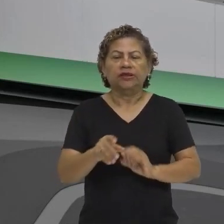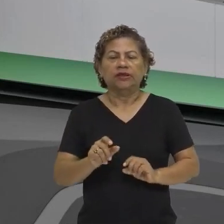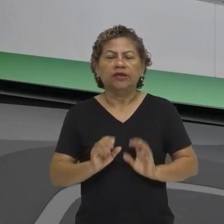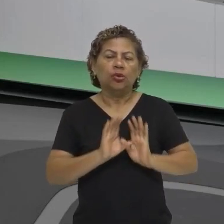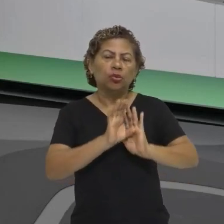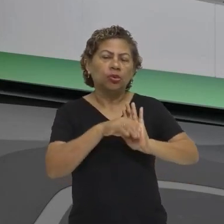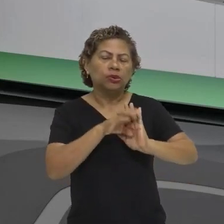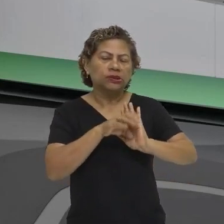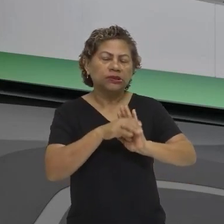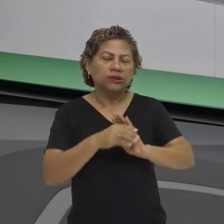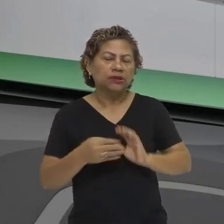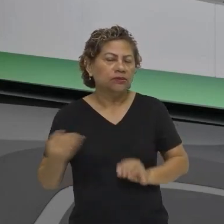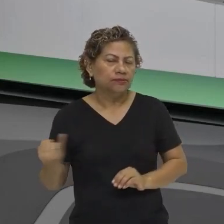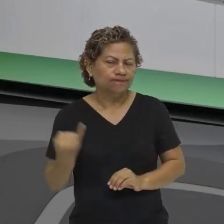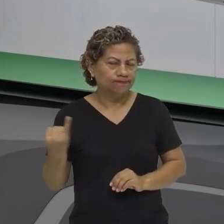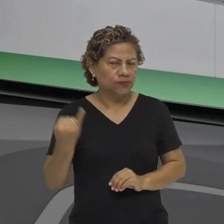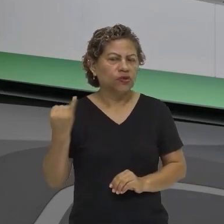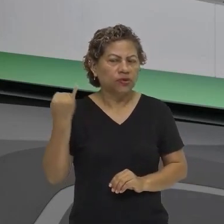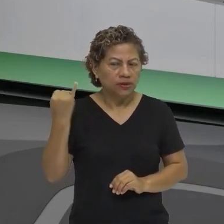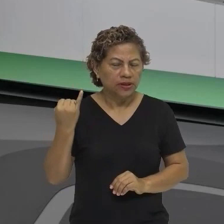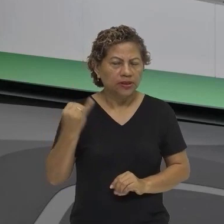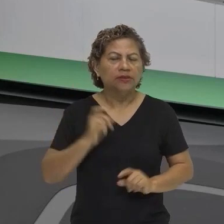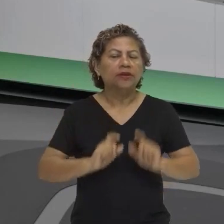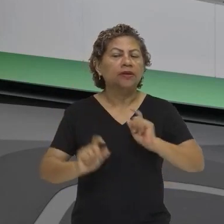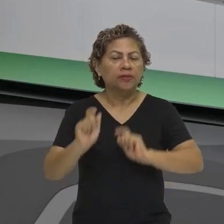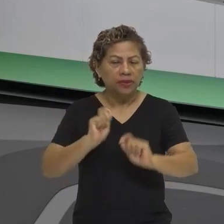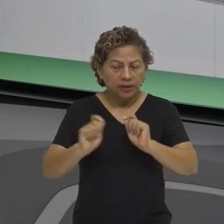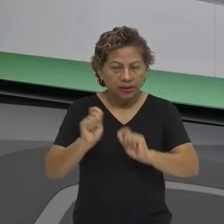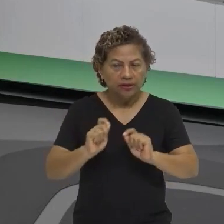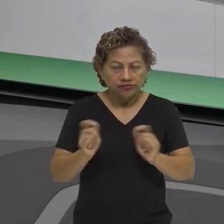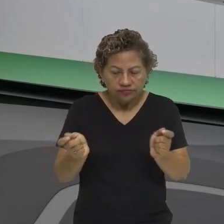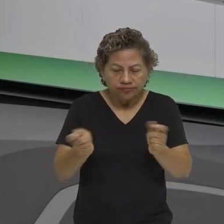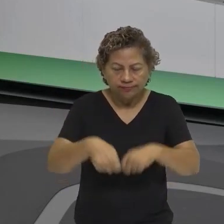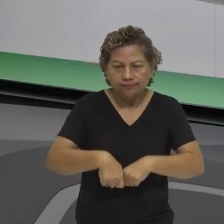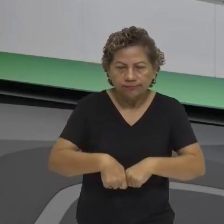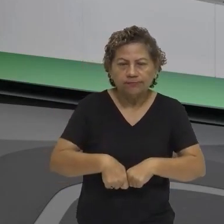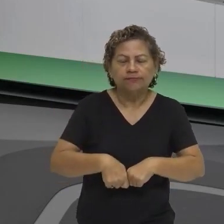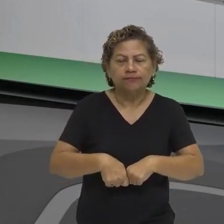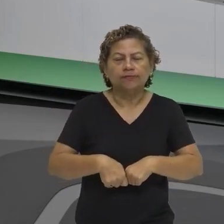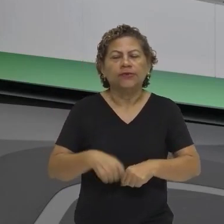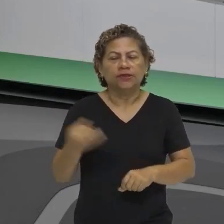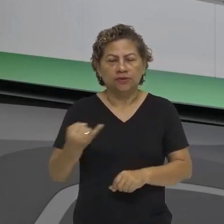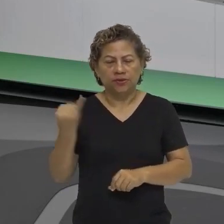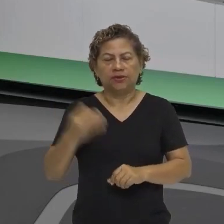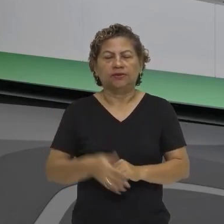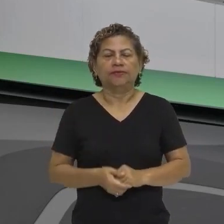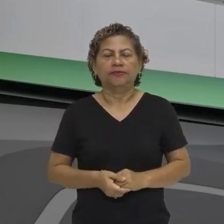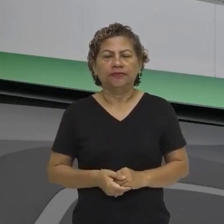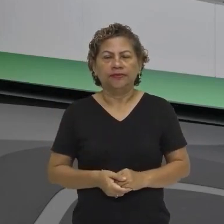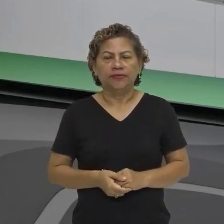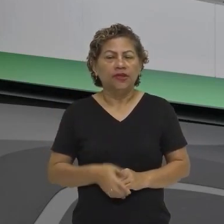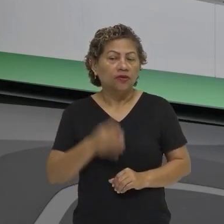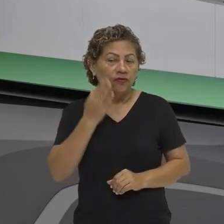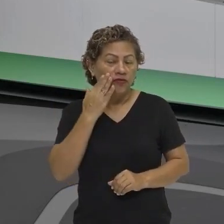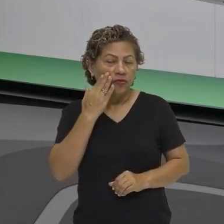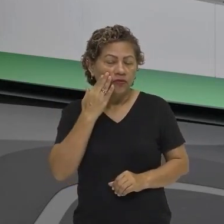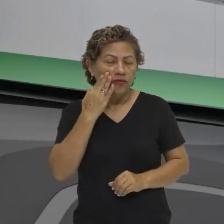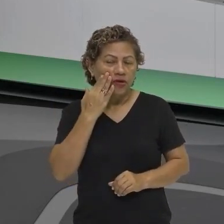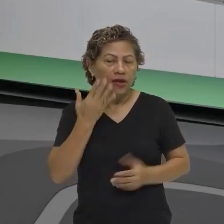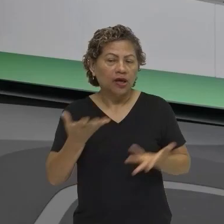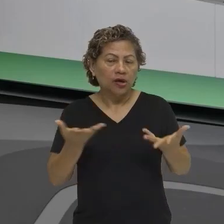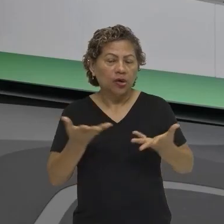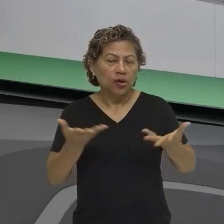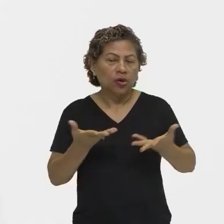conceito extremamente importante para que a gente possa definir para você aqui. Então vamos ver aqui o que é conservação